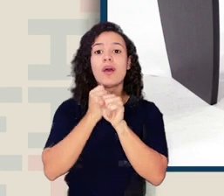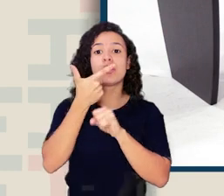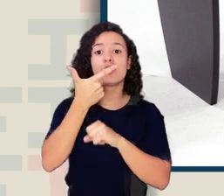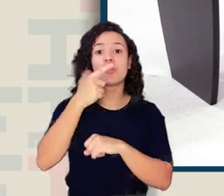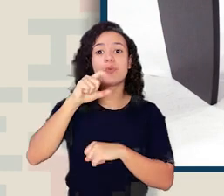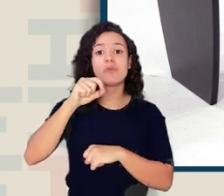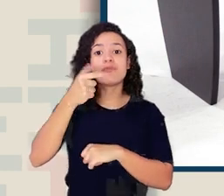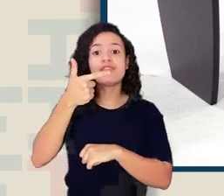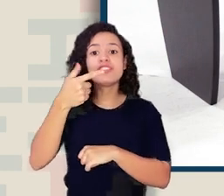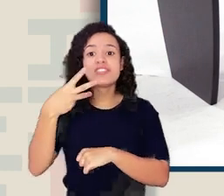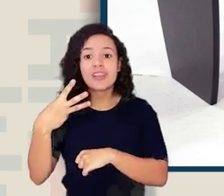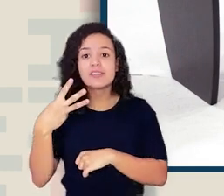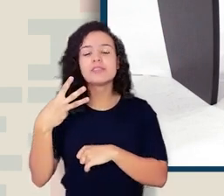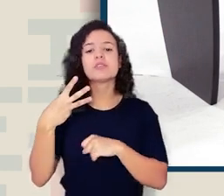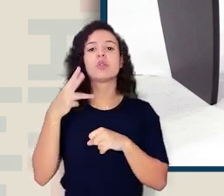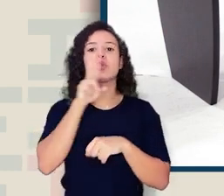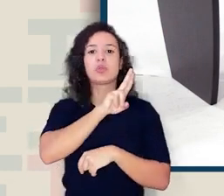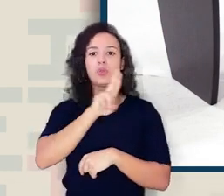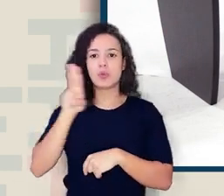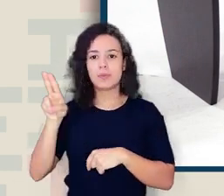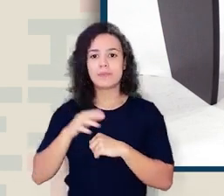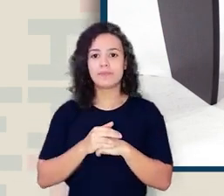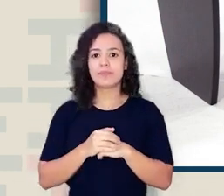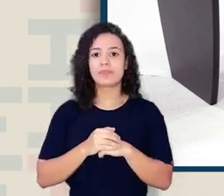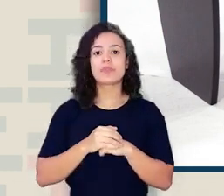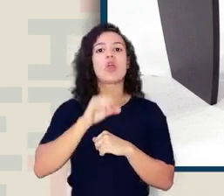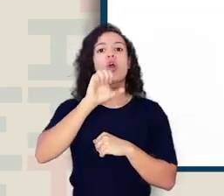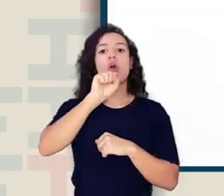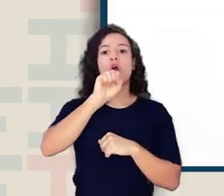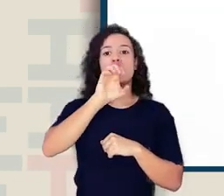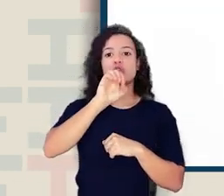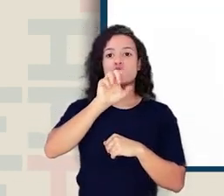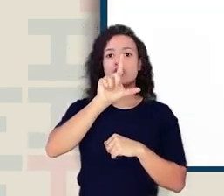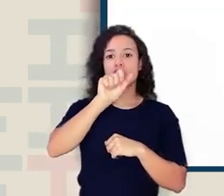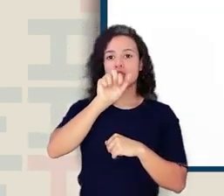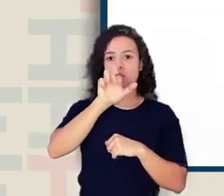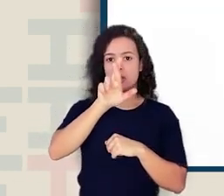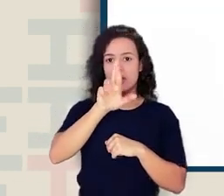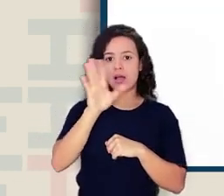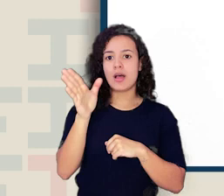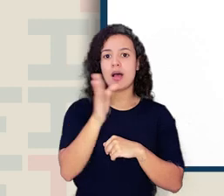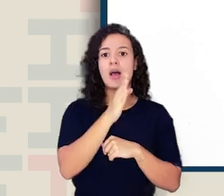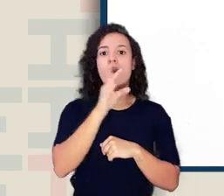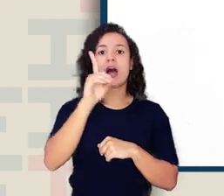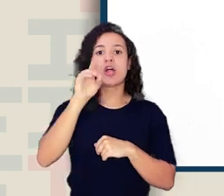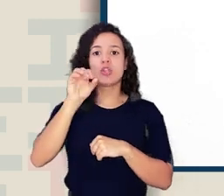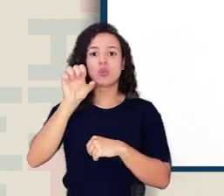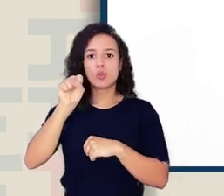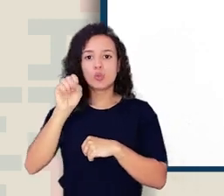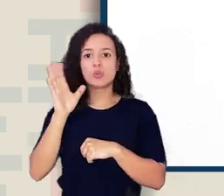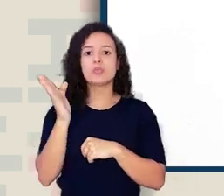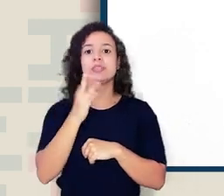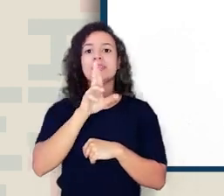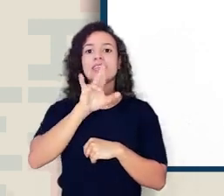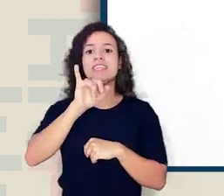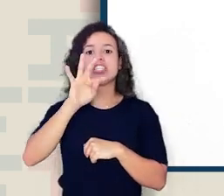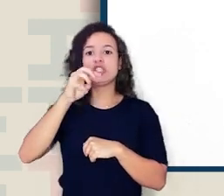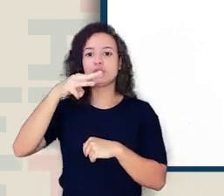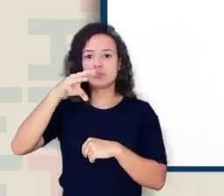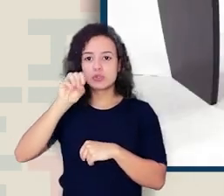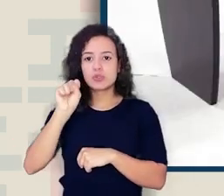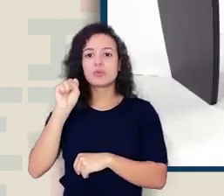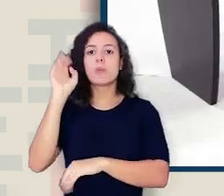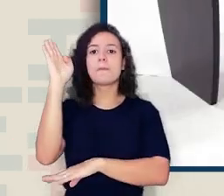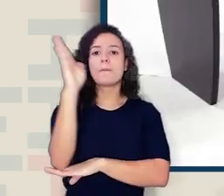de 2023. O nome do livro é No Solar dos Ritmos, Maracatu Cearense. O que eu